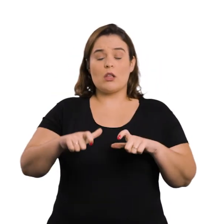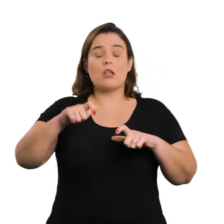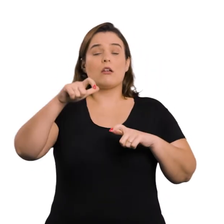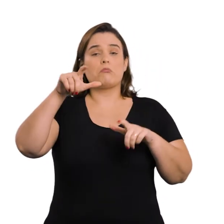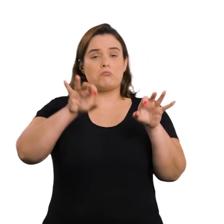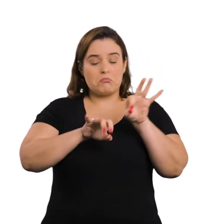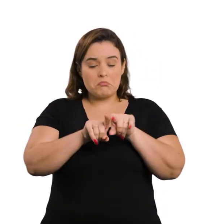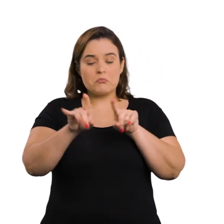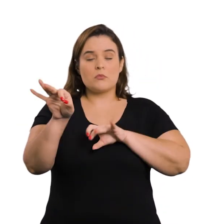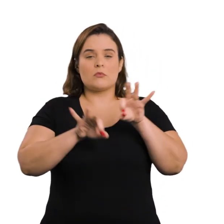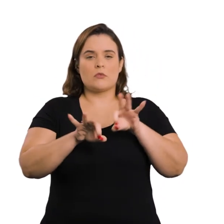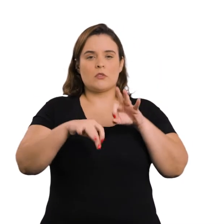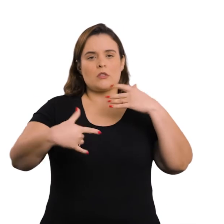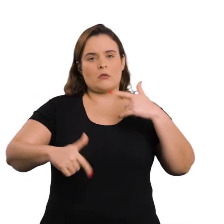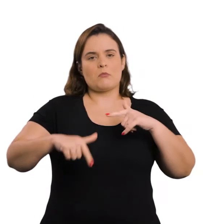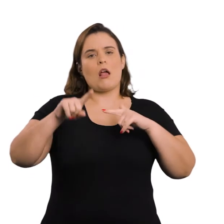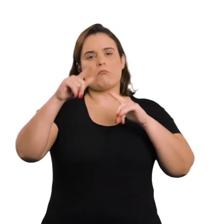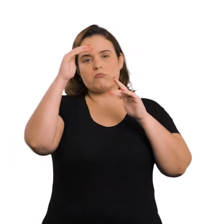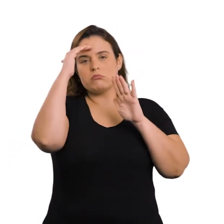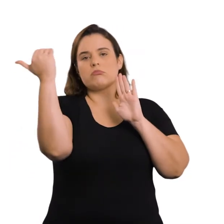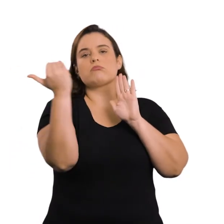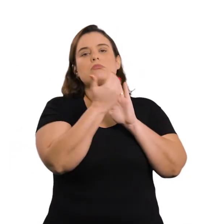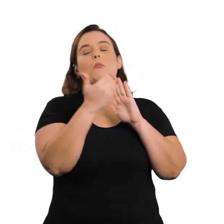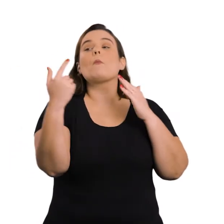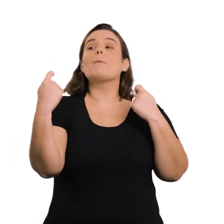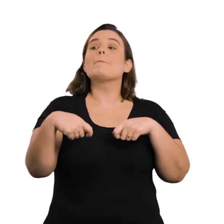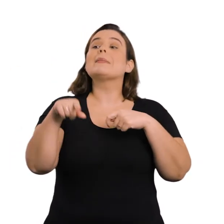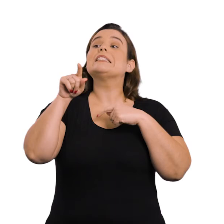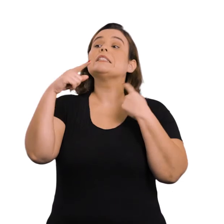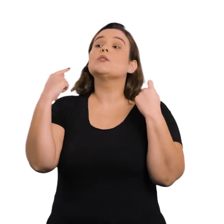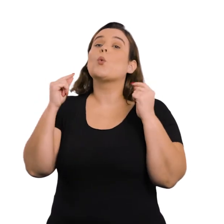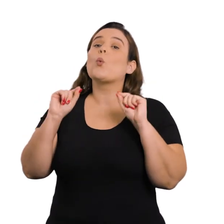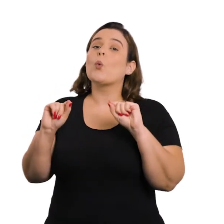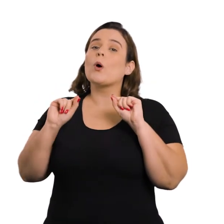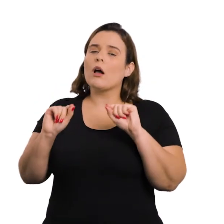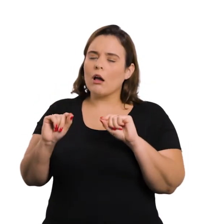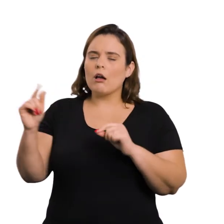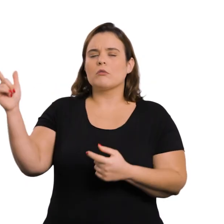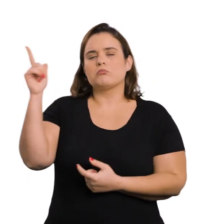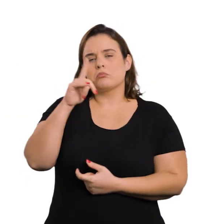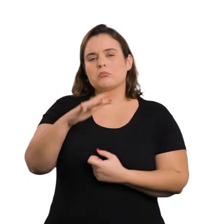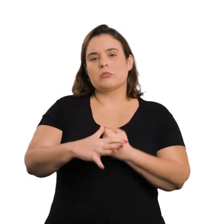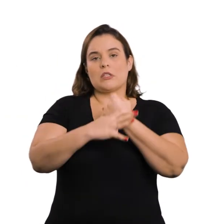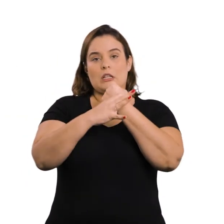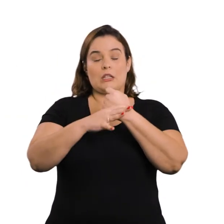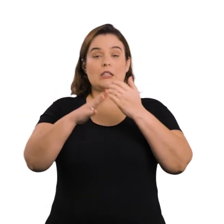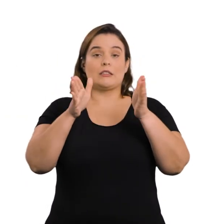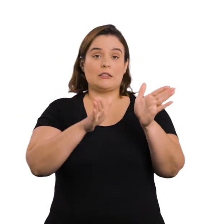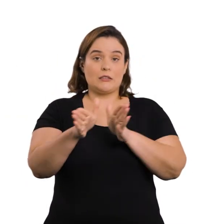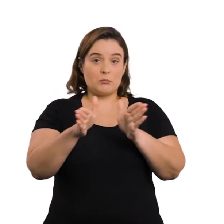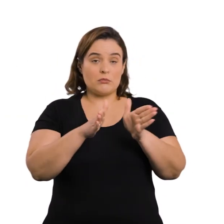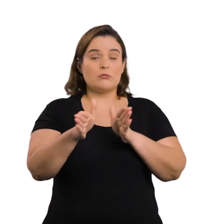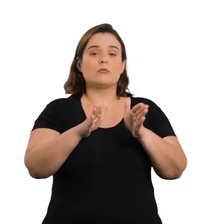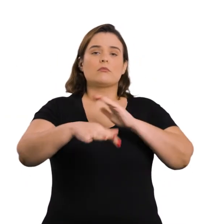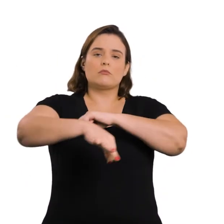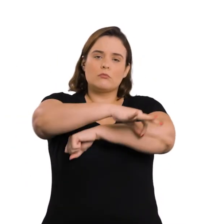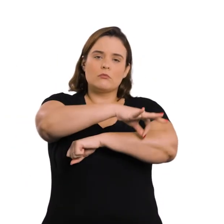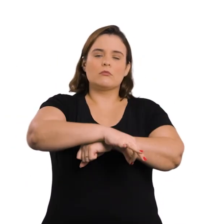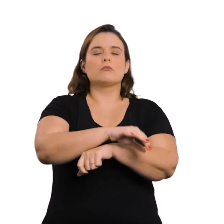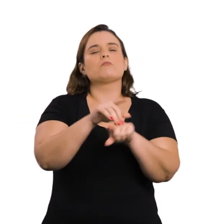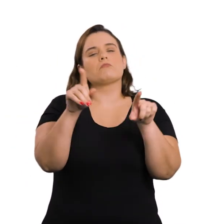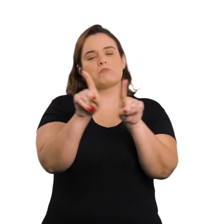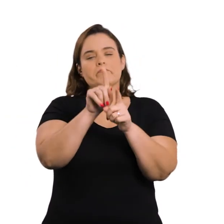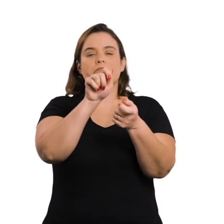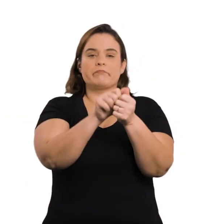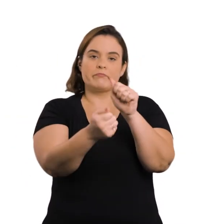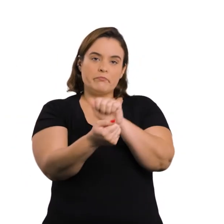trabalho e as condições ambientais, em conformidade com as necessidades do trabalhador, com garantia desde a acessibilidade